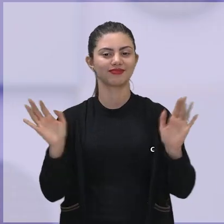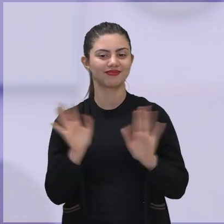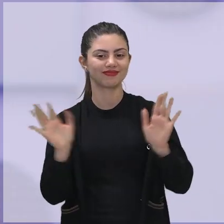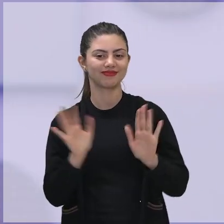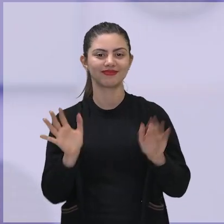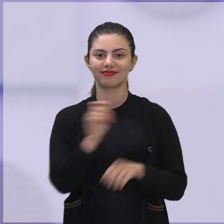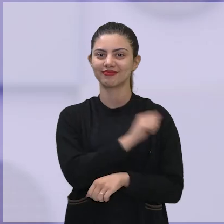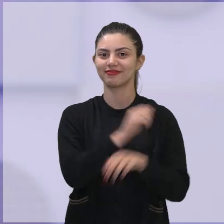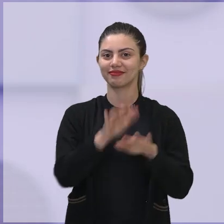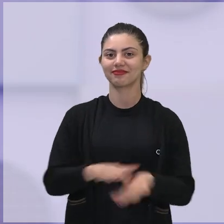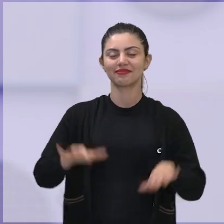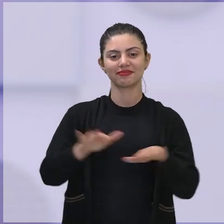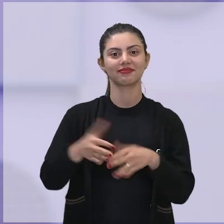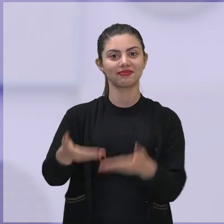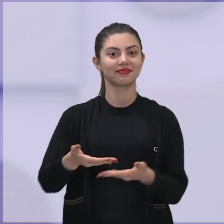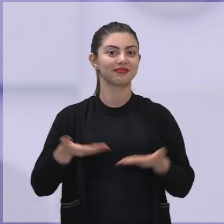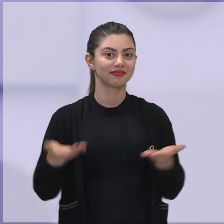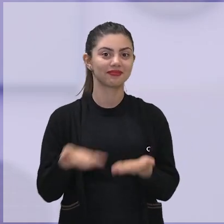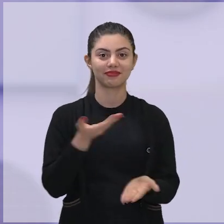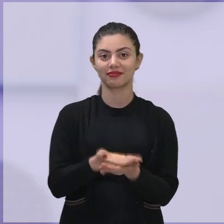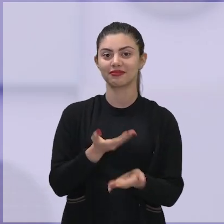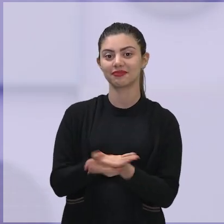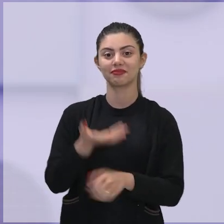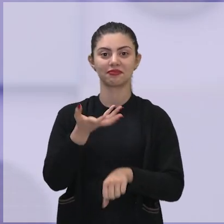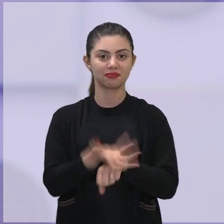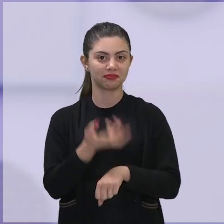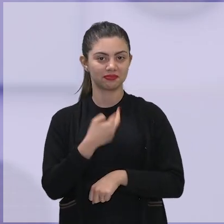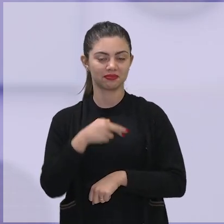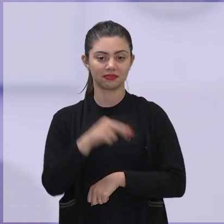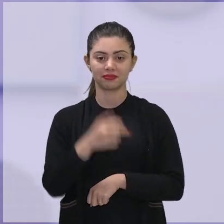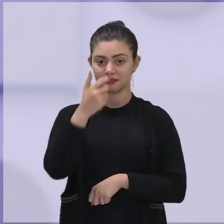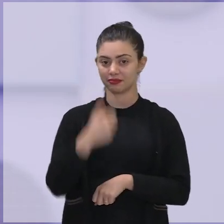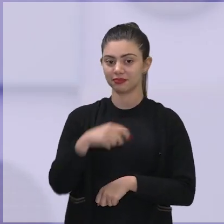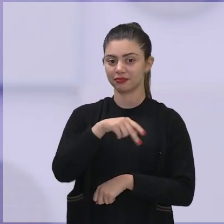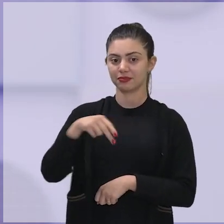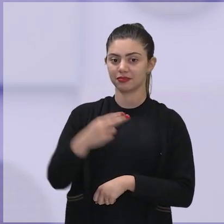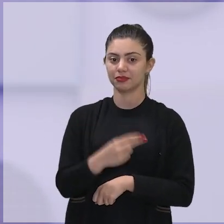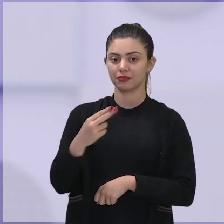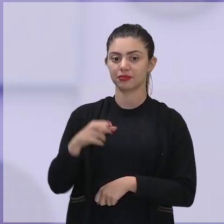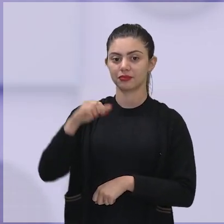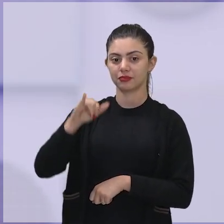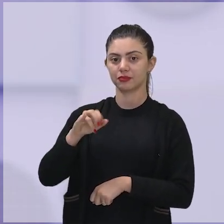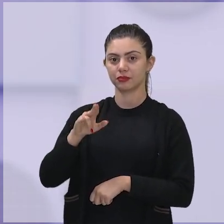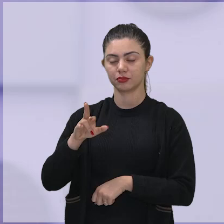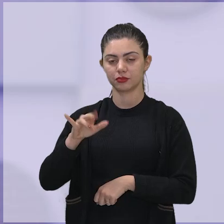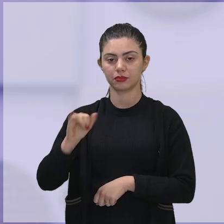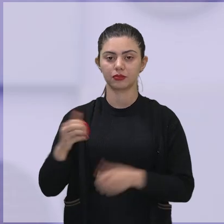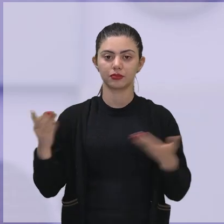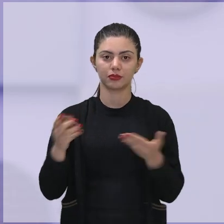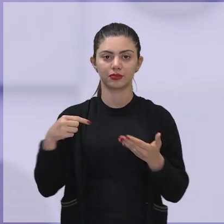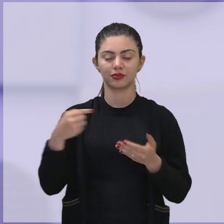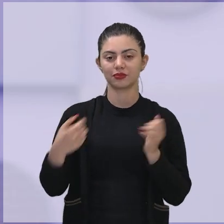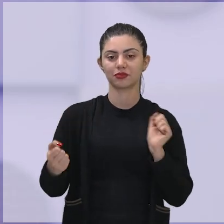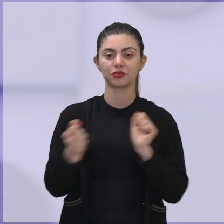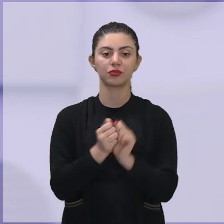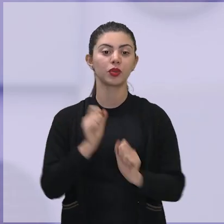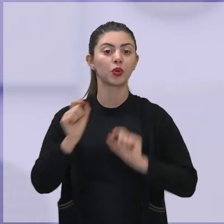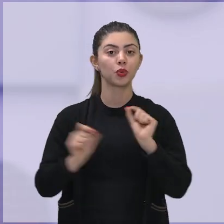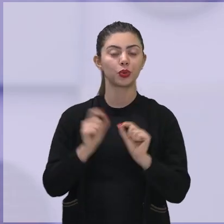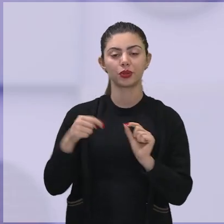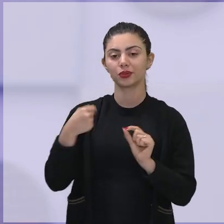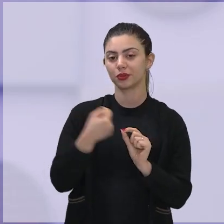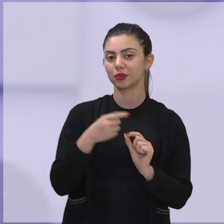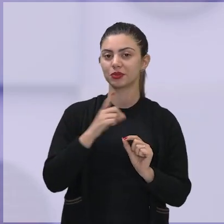Olá, meu caro aluno, minha cara aluna, seja bem-vindo à nossa aula de ensino religioso. Eu sou o professor Yuri Lima e vamos juntos e